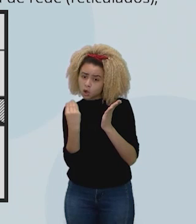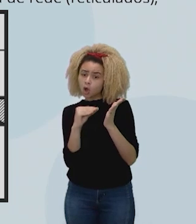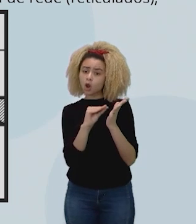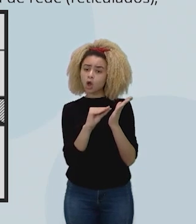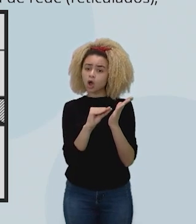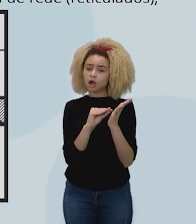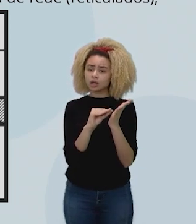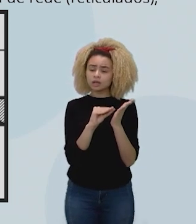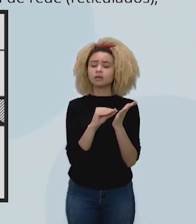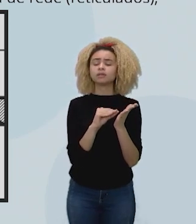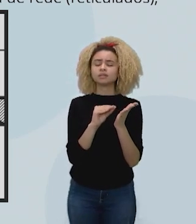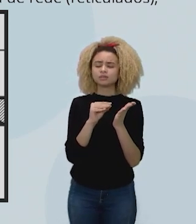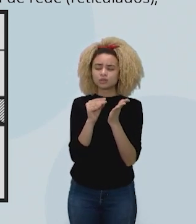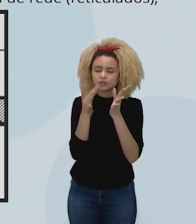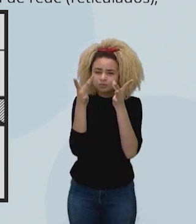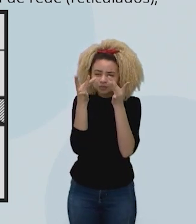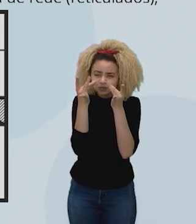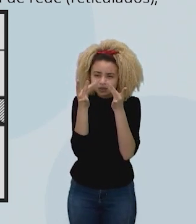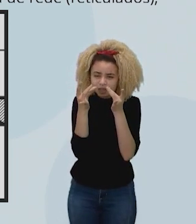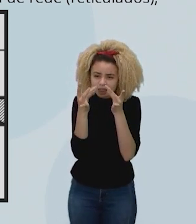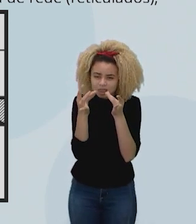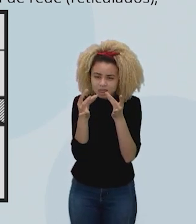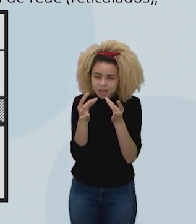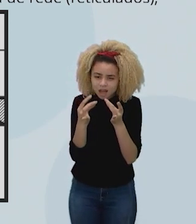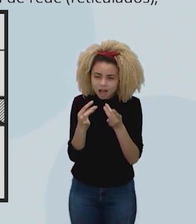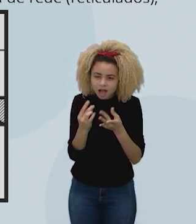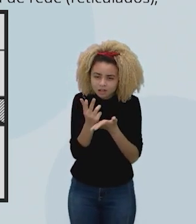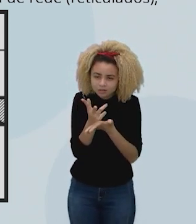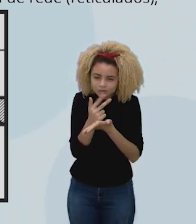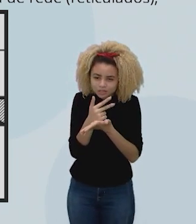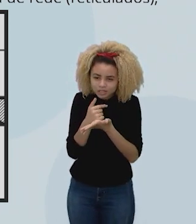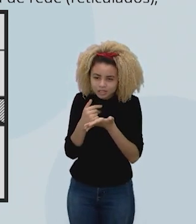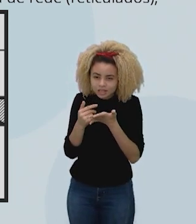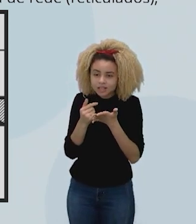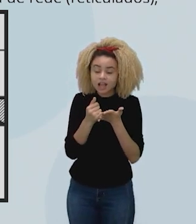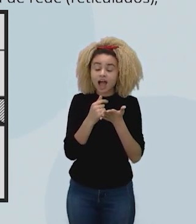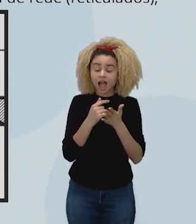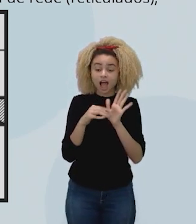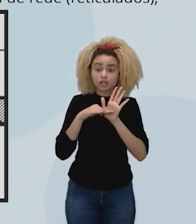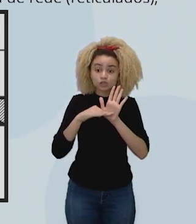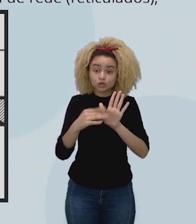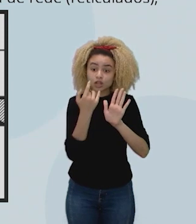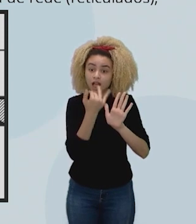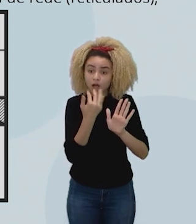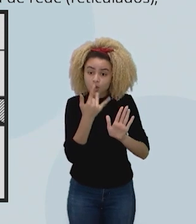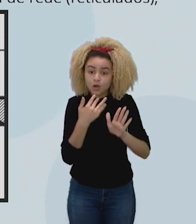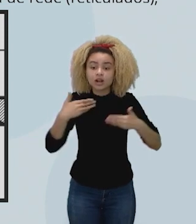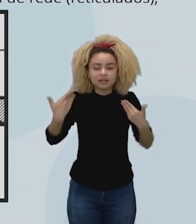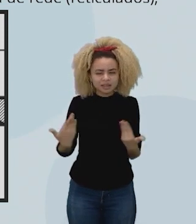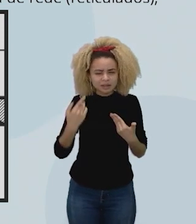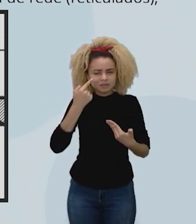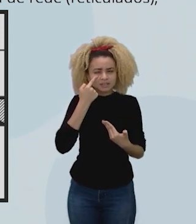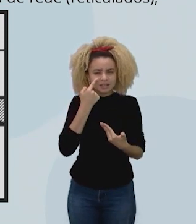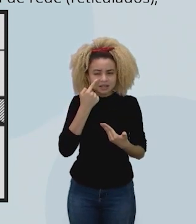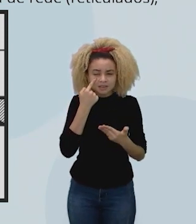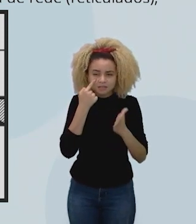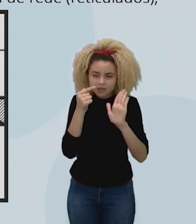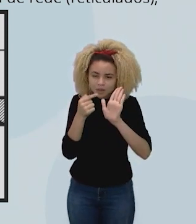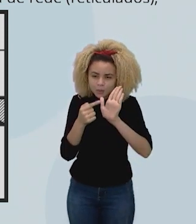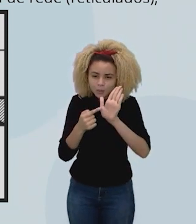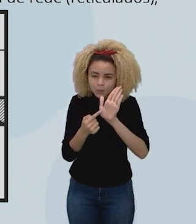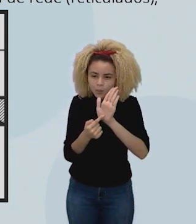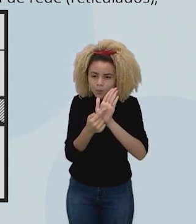justamente essa questão desses caracteres gráficos, né? Ajudando na colorização. Então você vê, né, ó, pontos de cor,